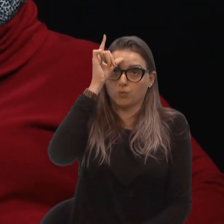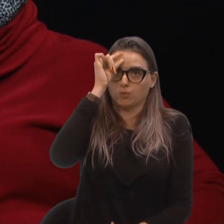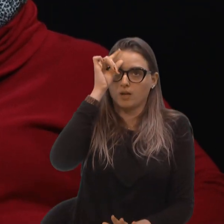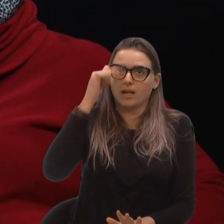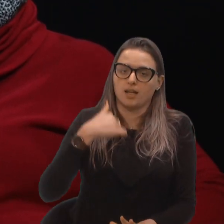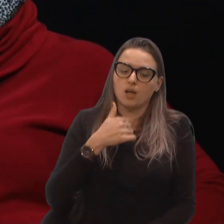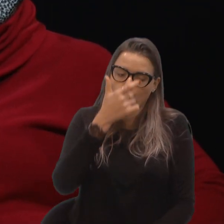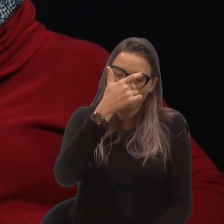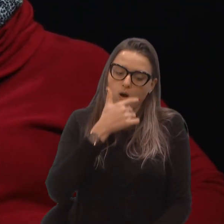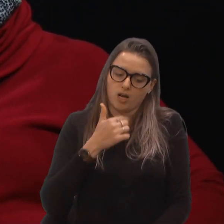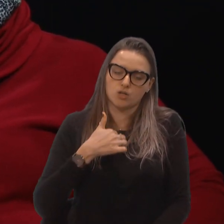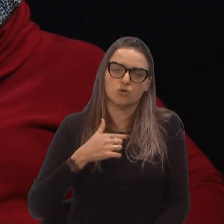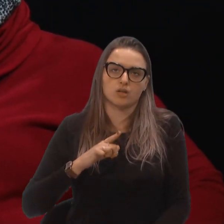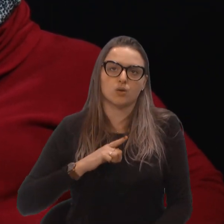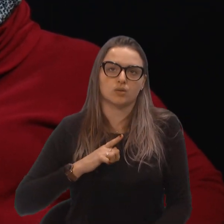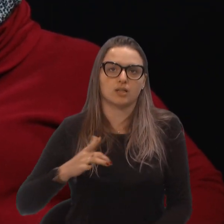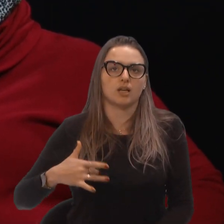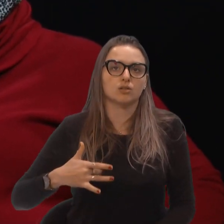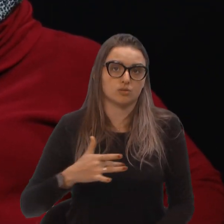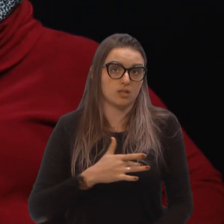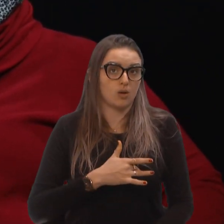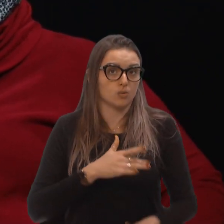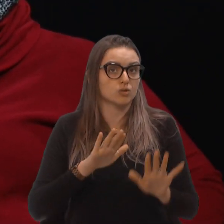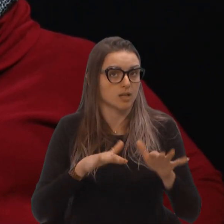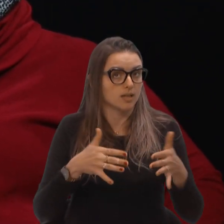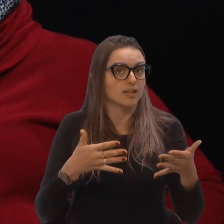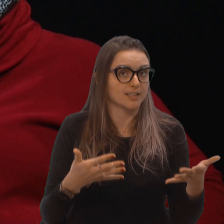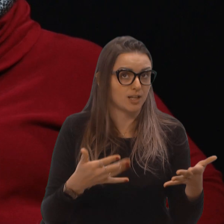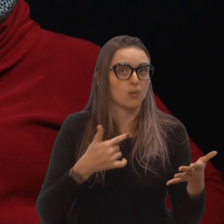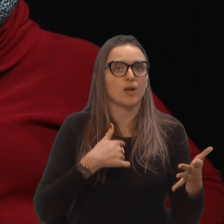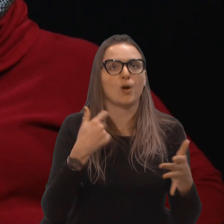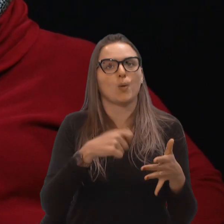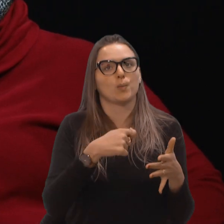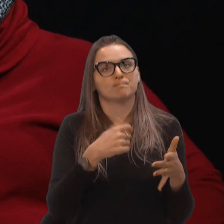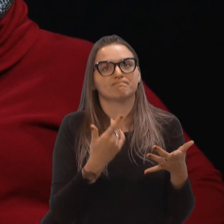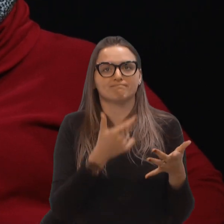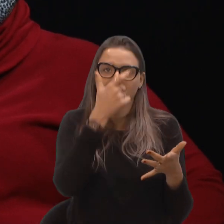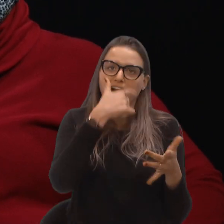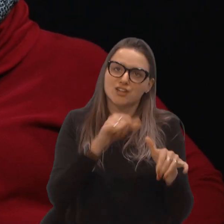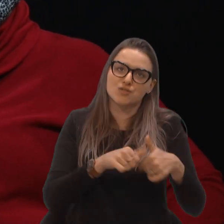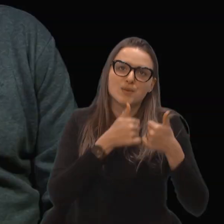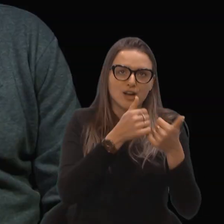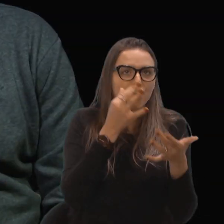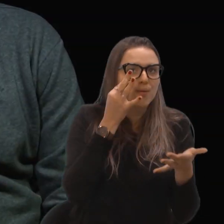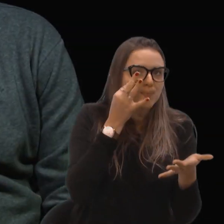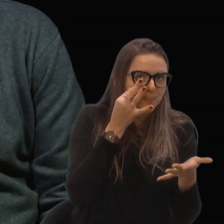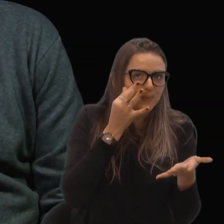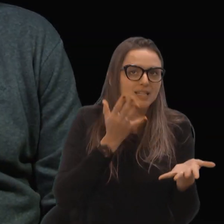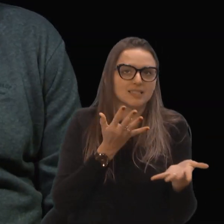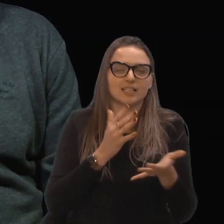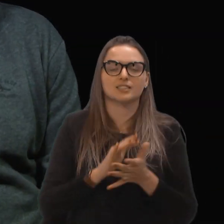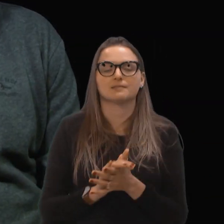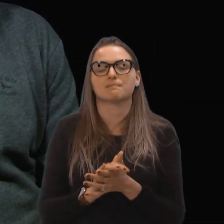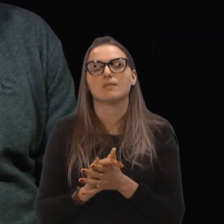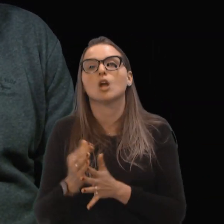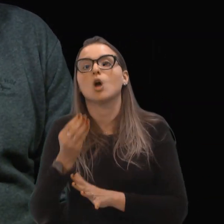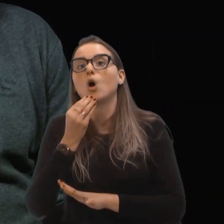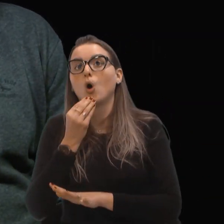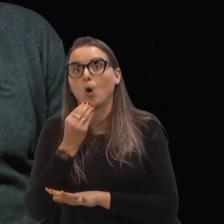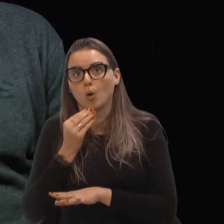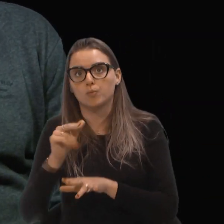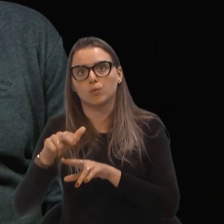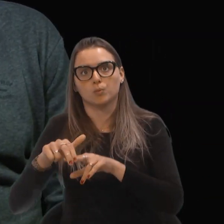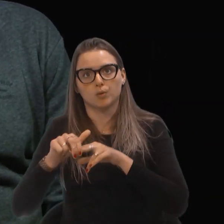pessoa, graças a Deus, saudável. Então, eu prefiro estar presente. Claro,